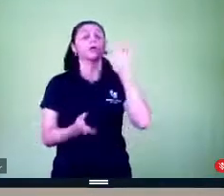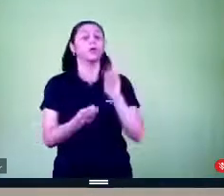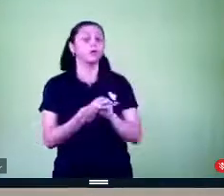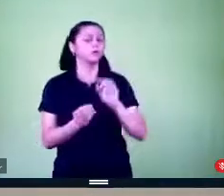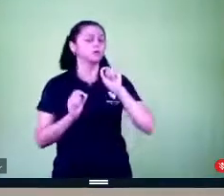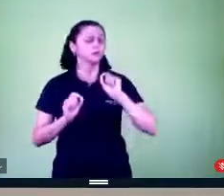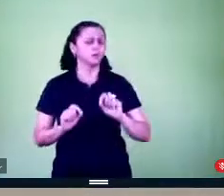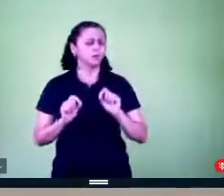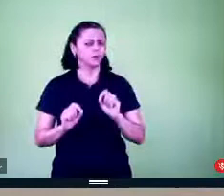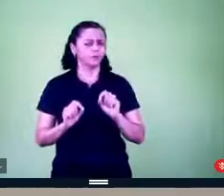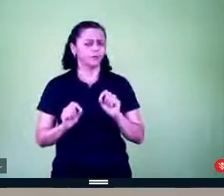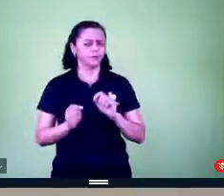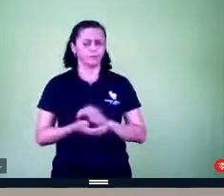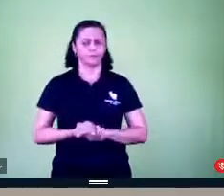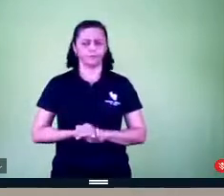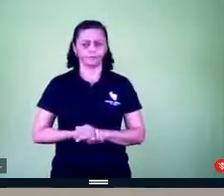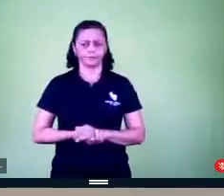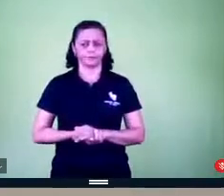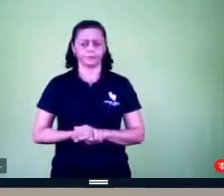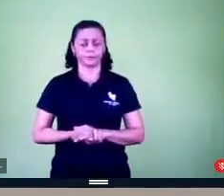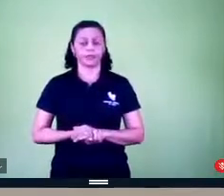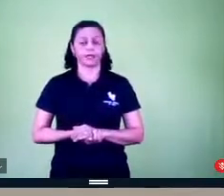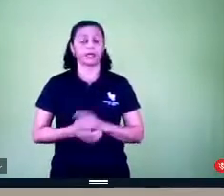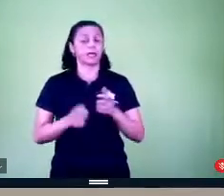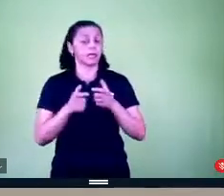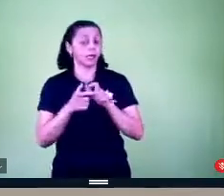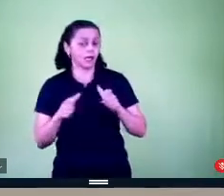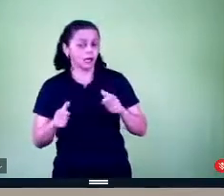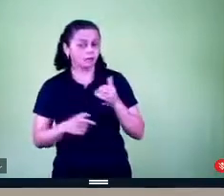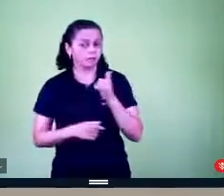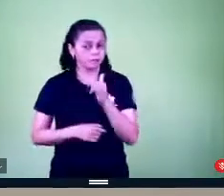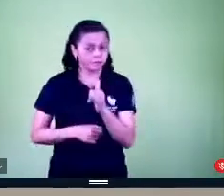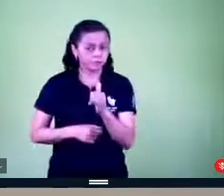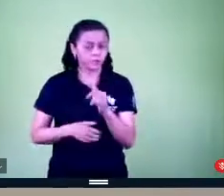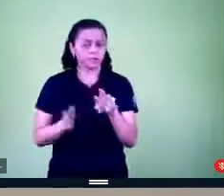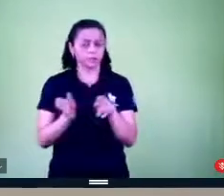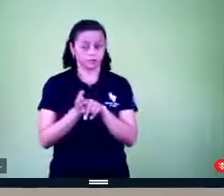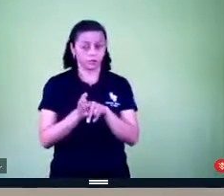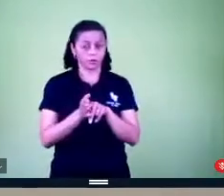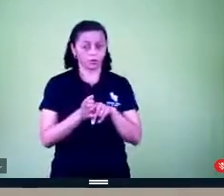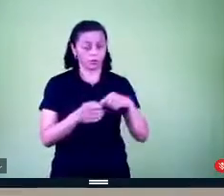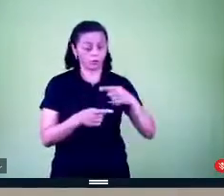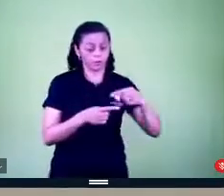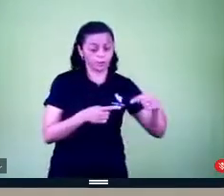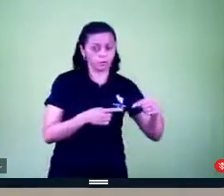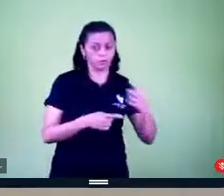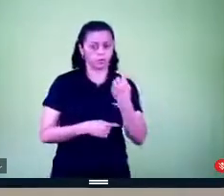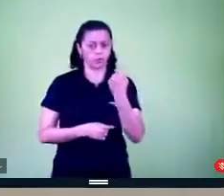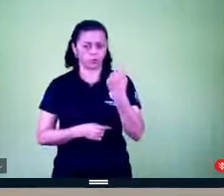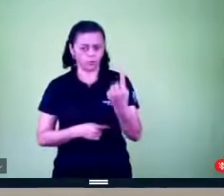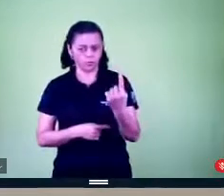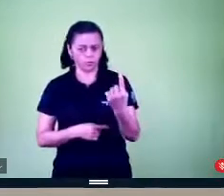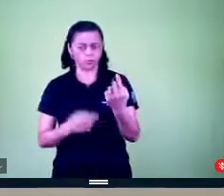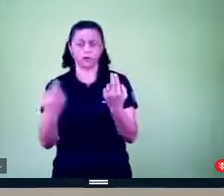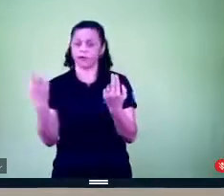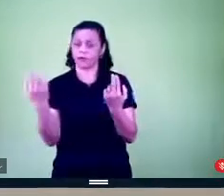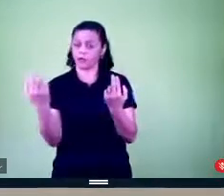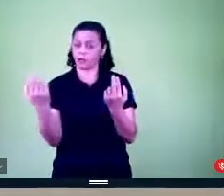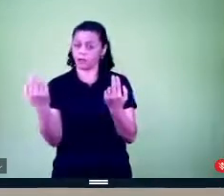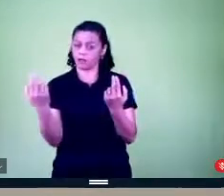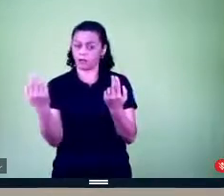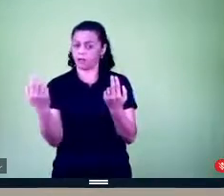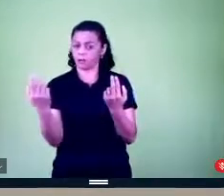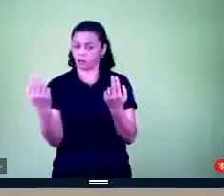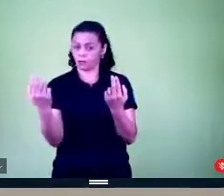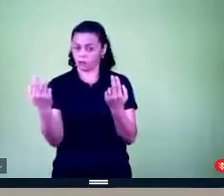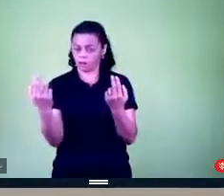que a corrente que vem pelo ramo, pelo resistor 1, é igual à resistência oposta do outro ramo,